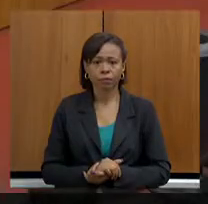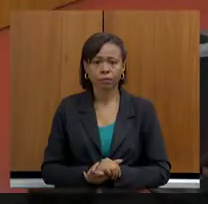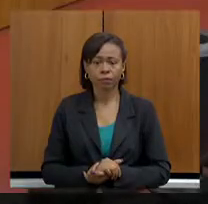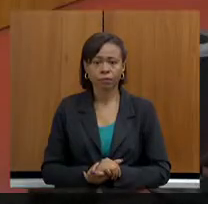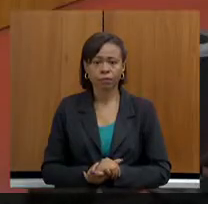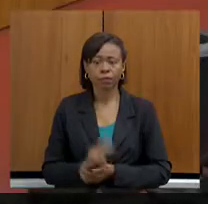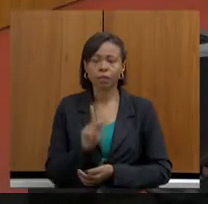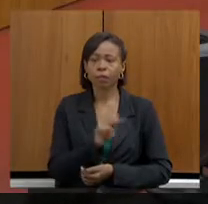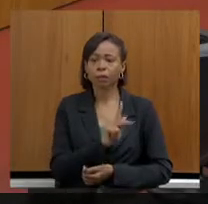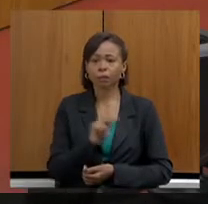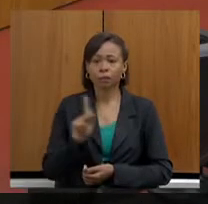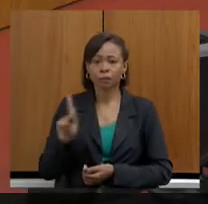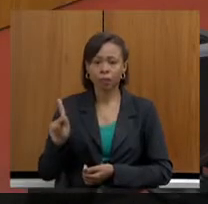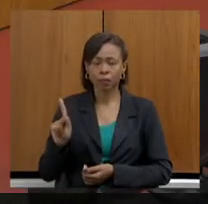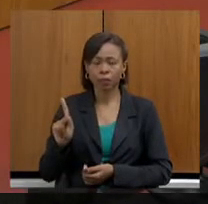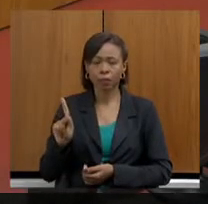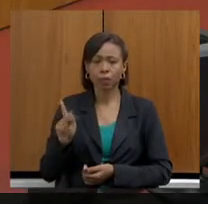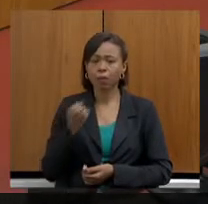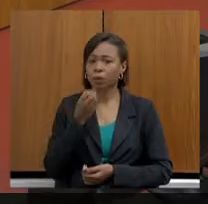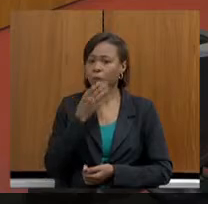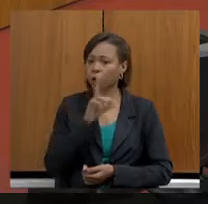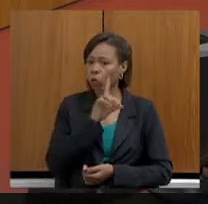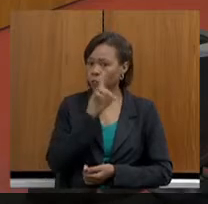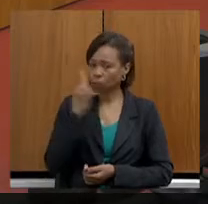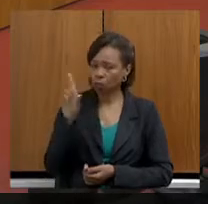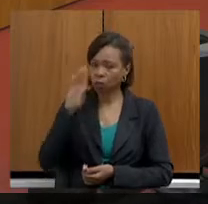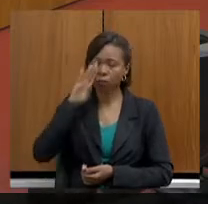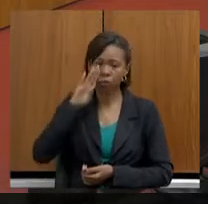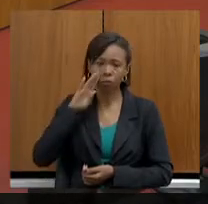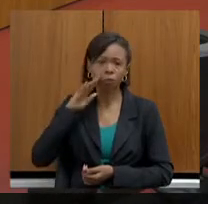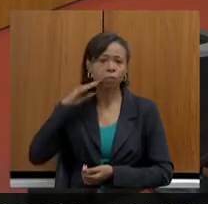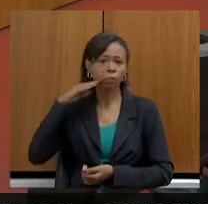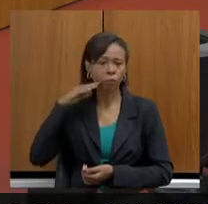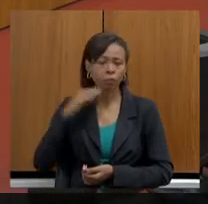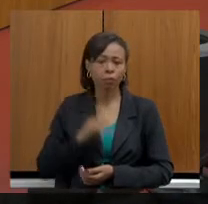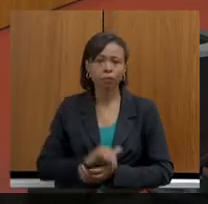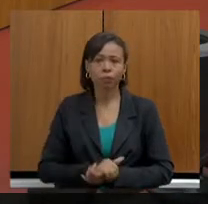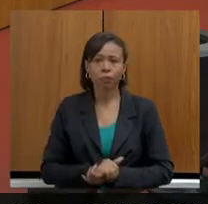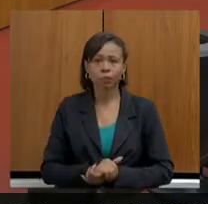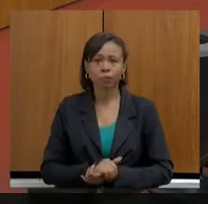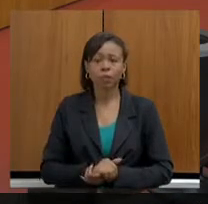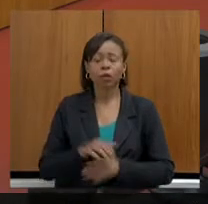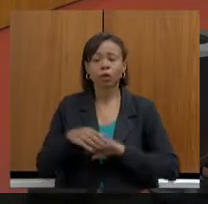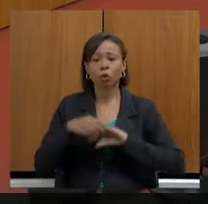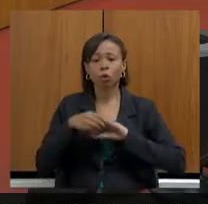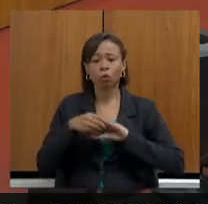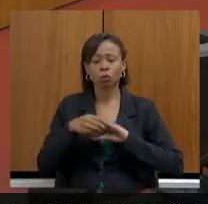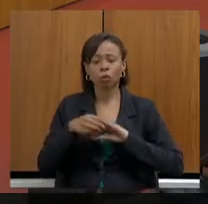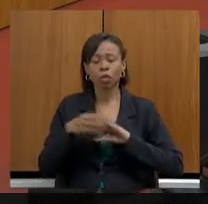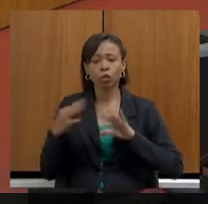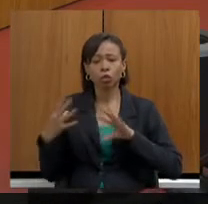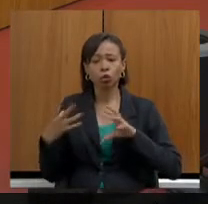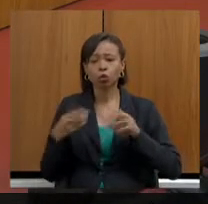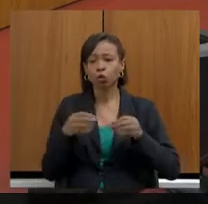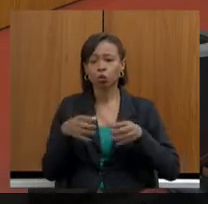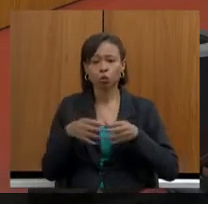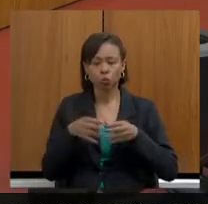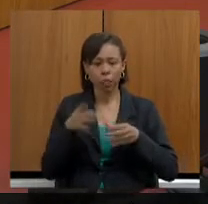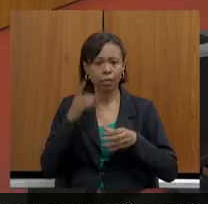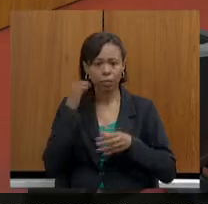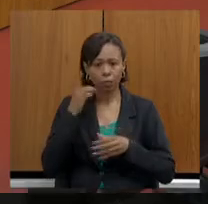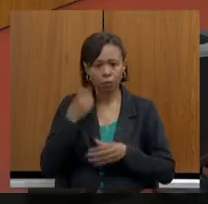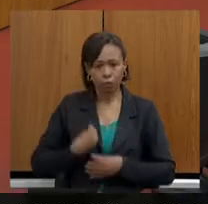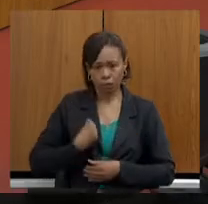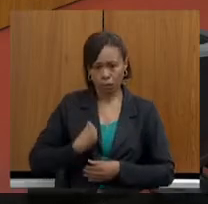presidente Deputado Beatriz Cerqueira cumprimento a todas as deputadas e deputados aqui